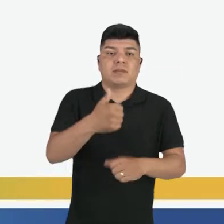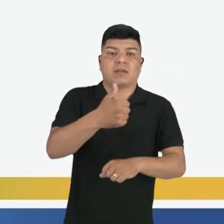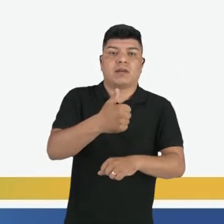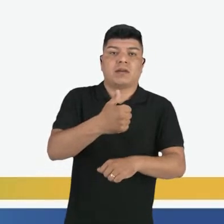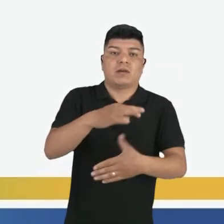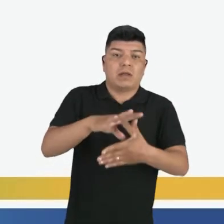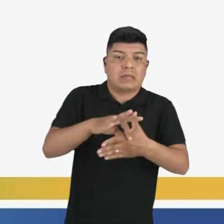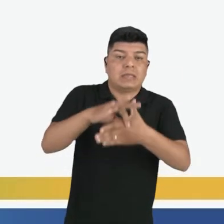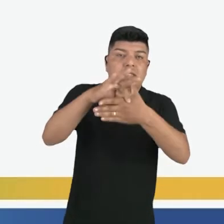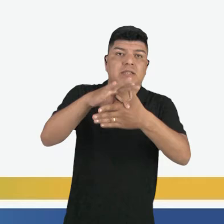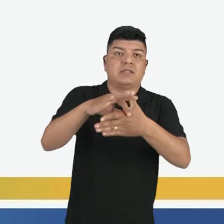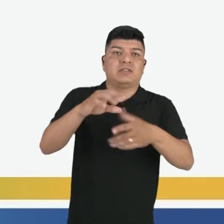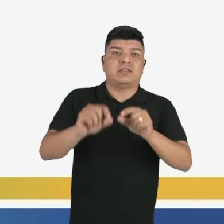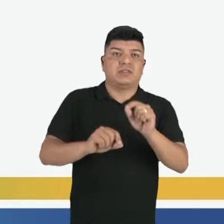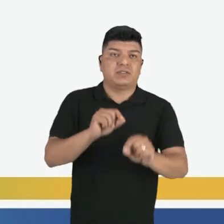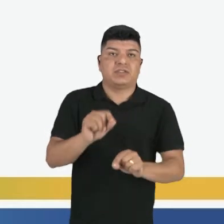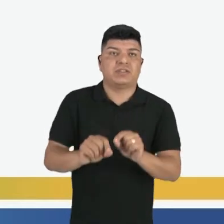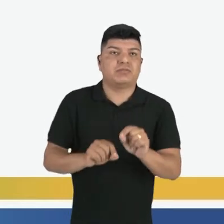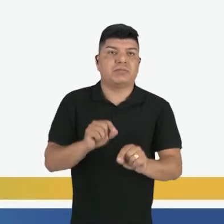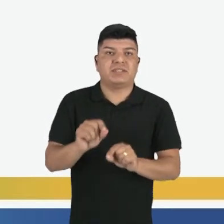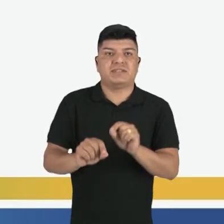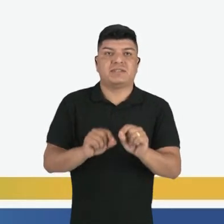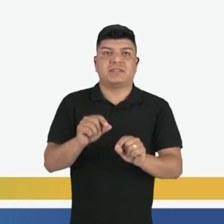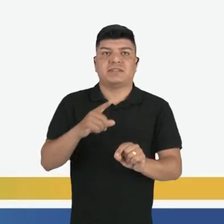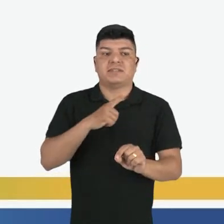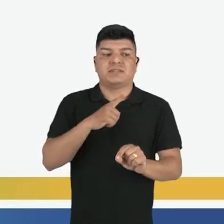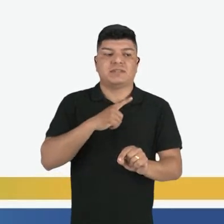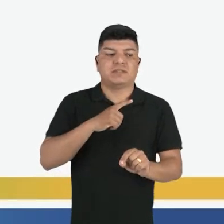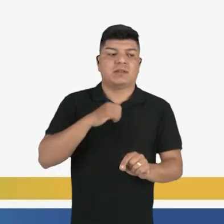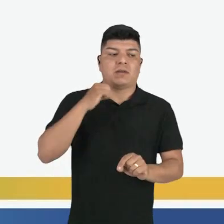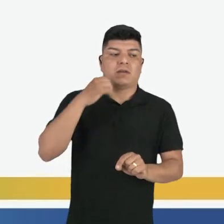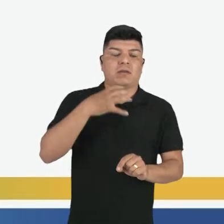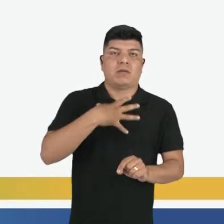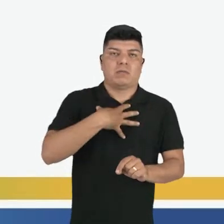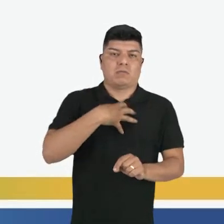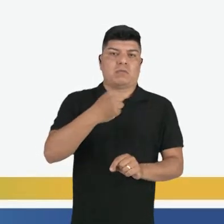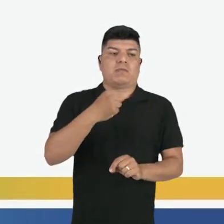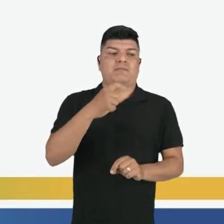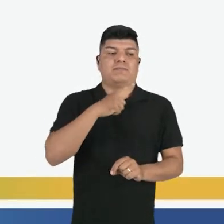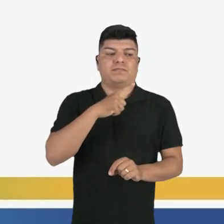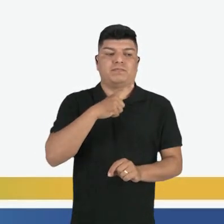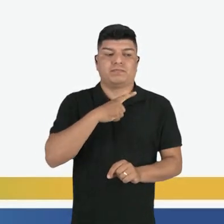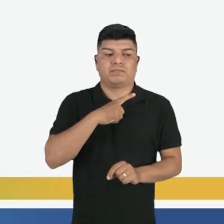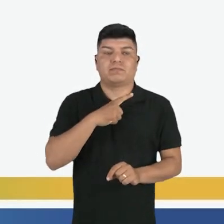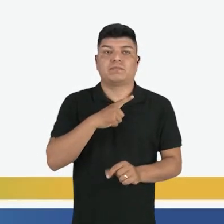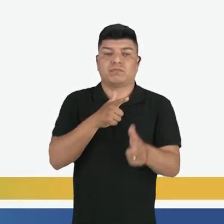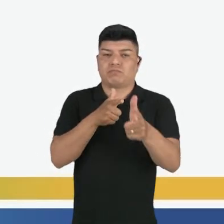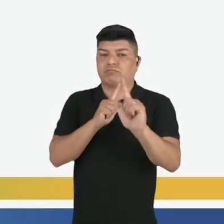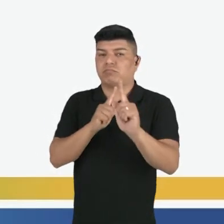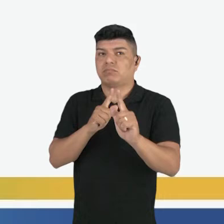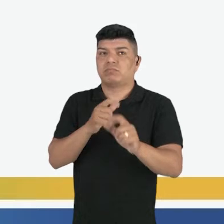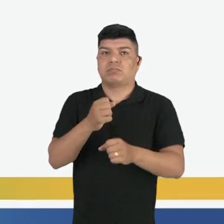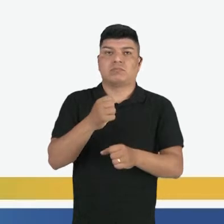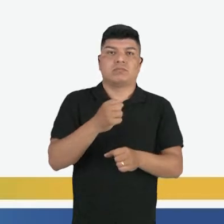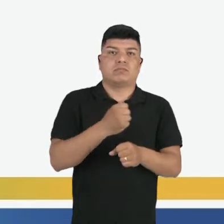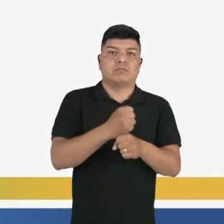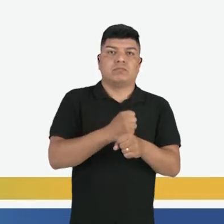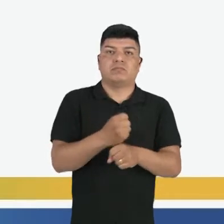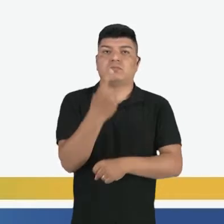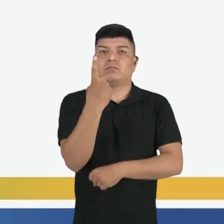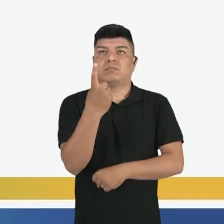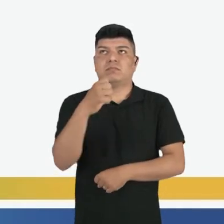seringueiro e ambientalista assassinado em 1988, Chico Mendes. Então aí é uma casa